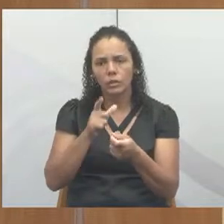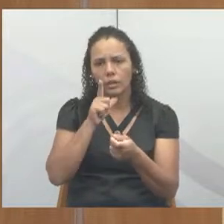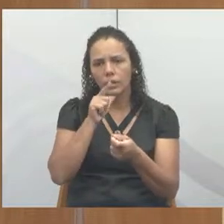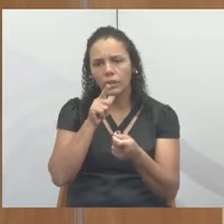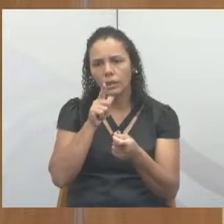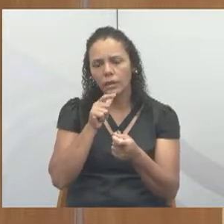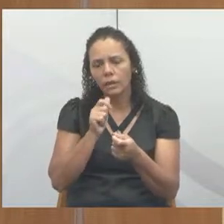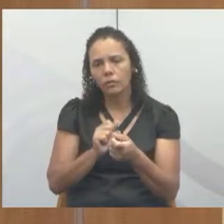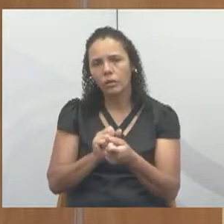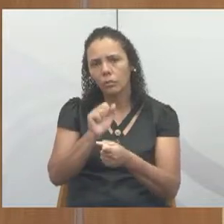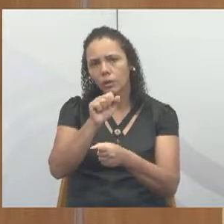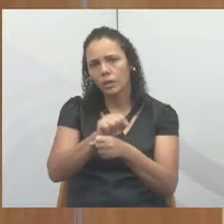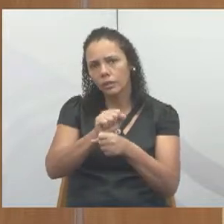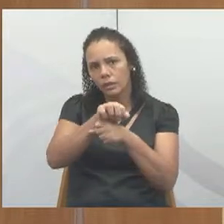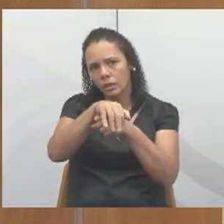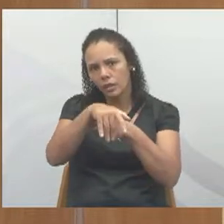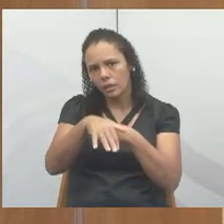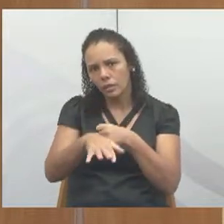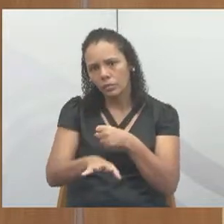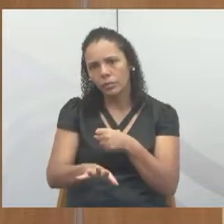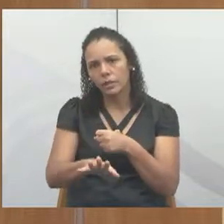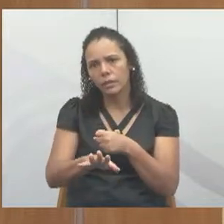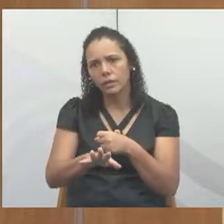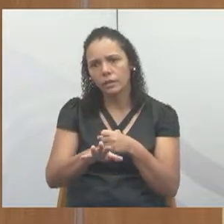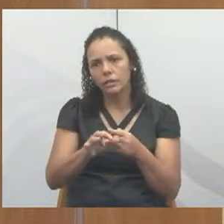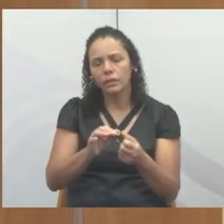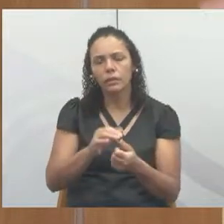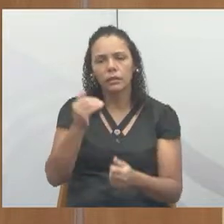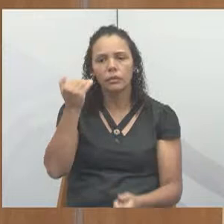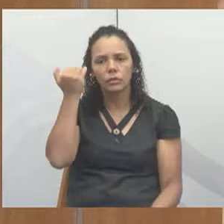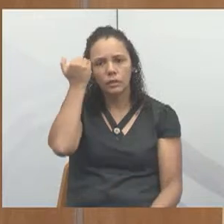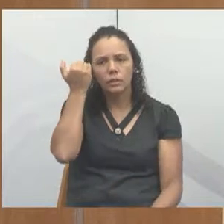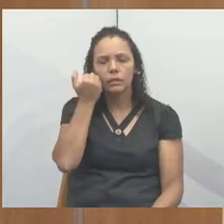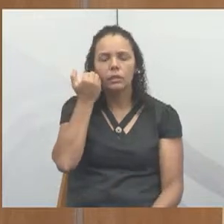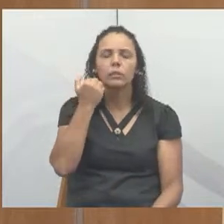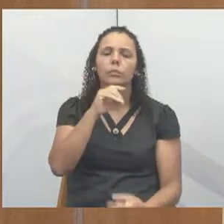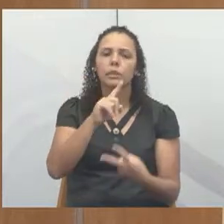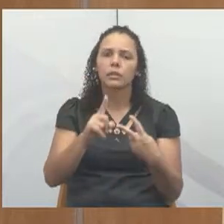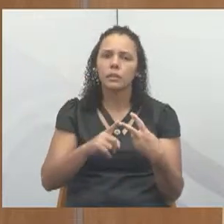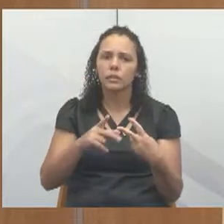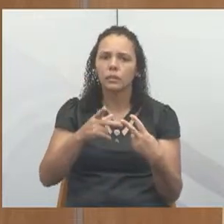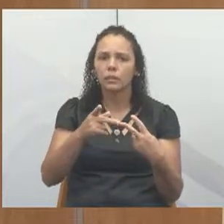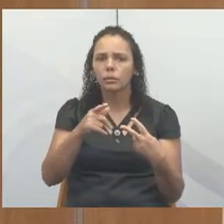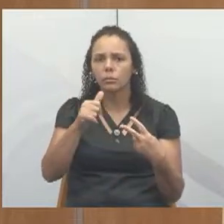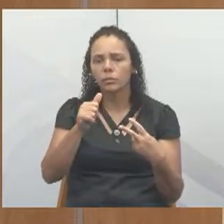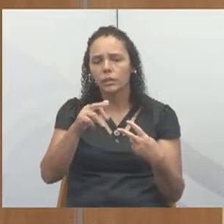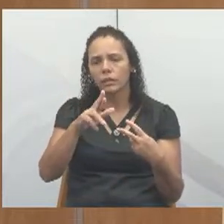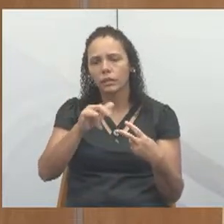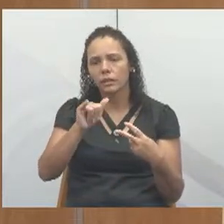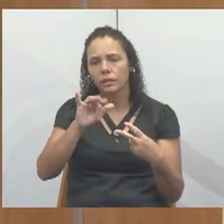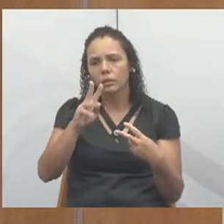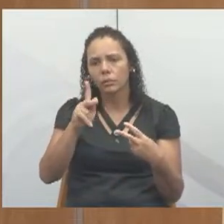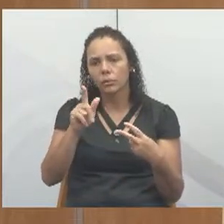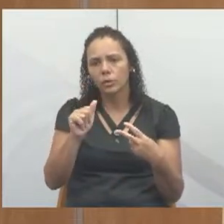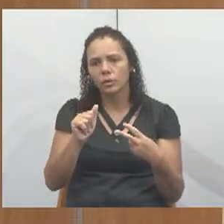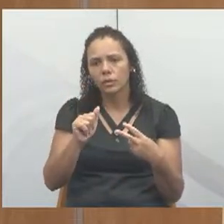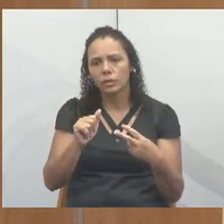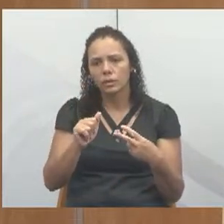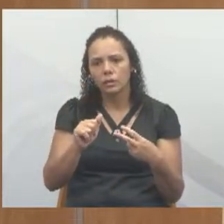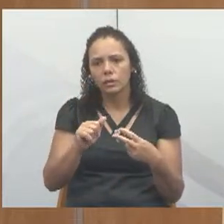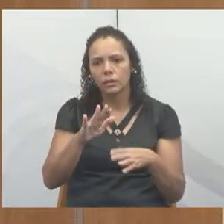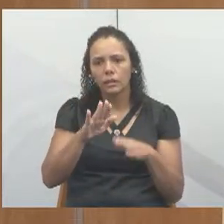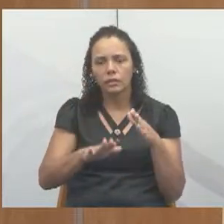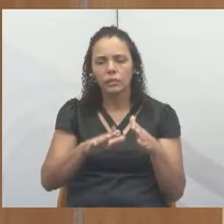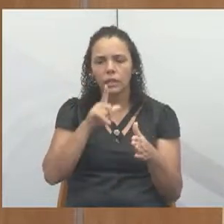de Paraibuna e Santa Branca. Em alguns momentos, como houve nesse final de semana, a captação ela chega ao